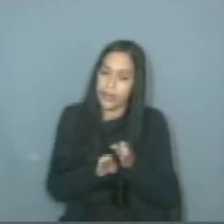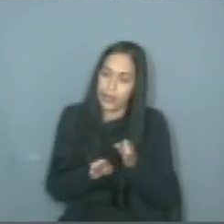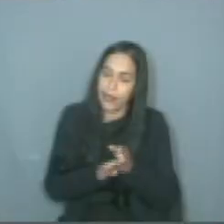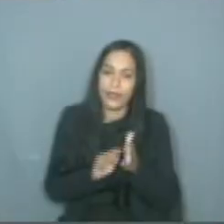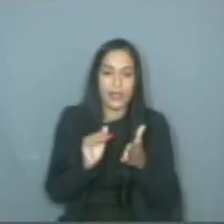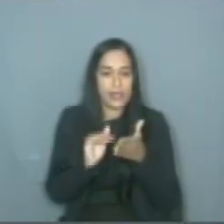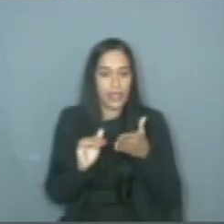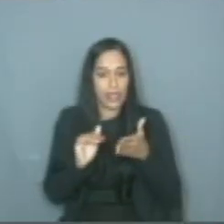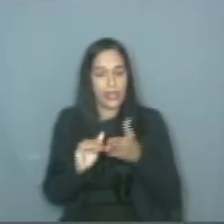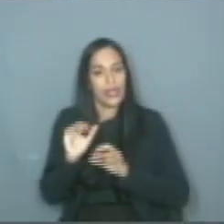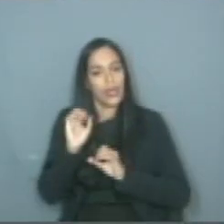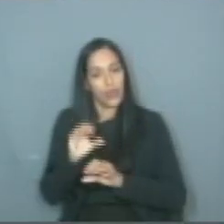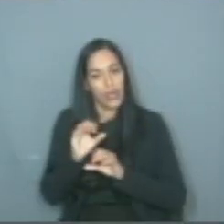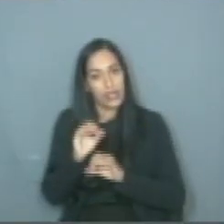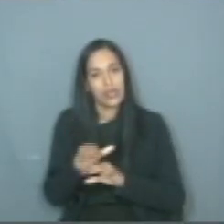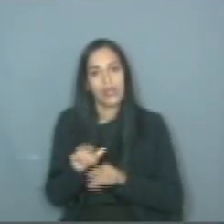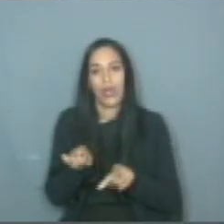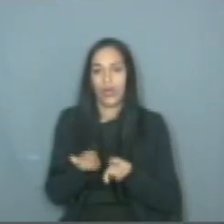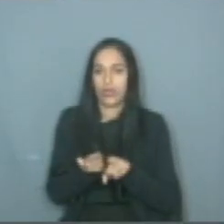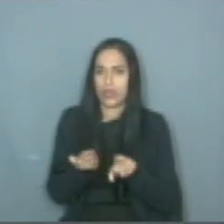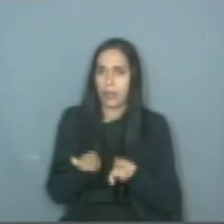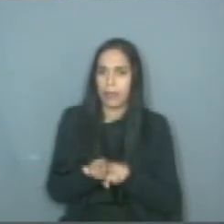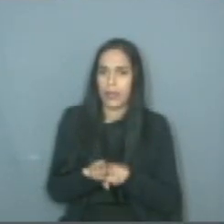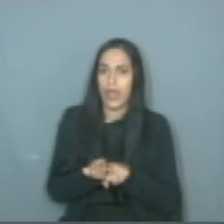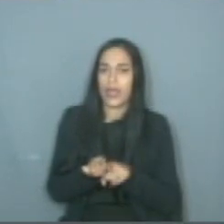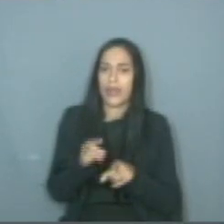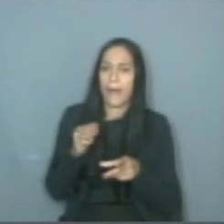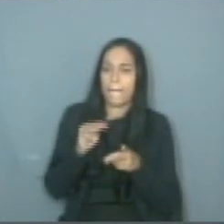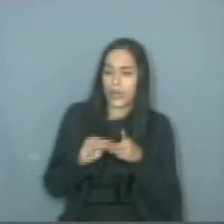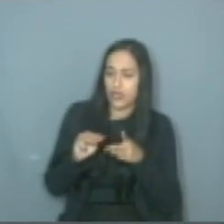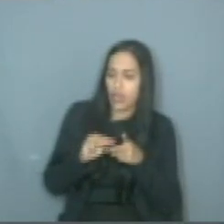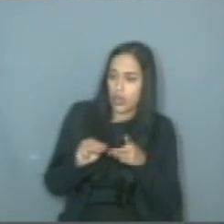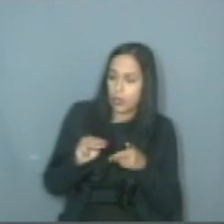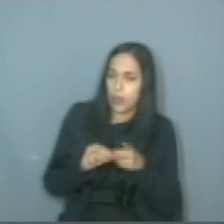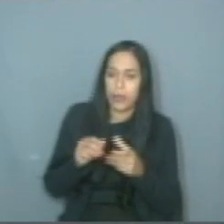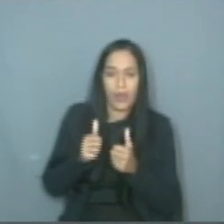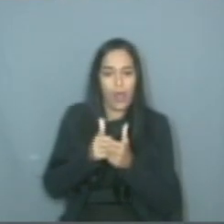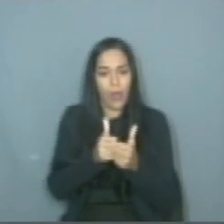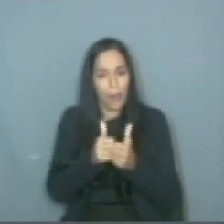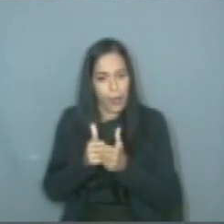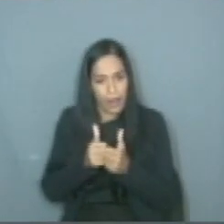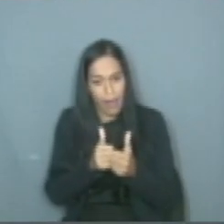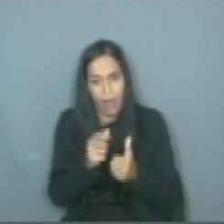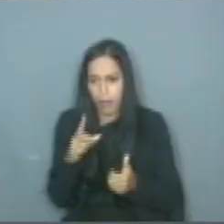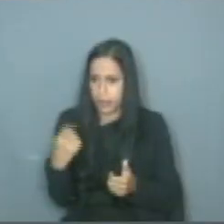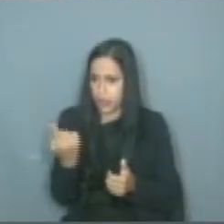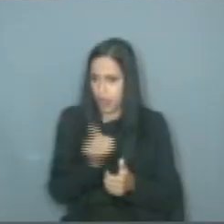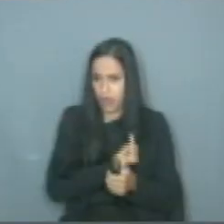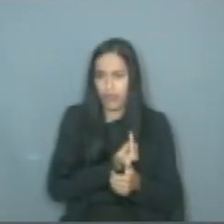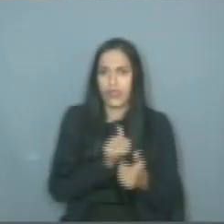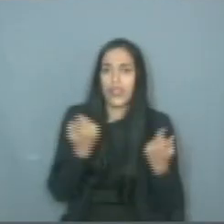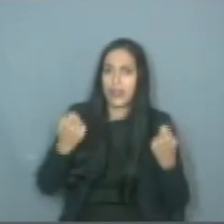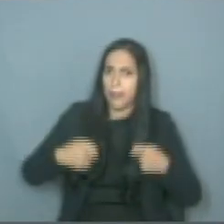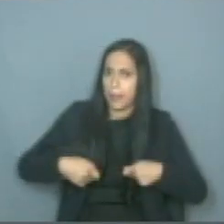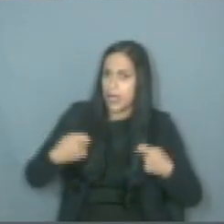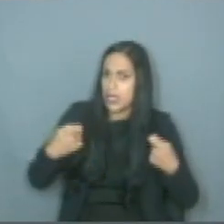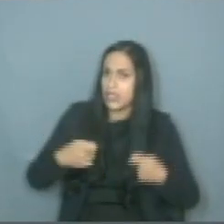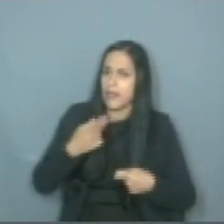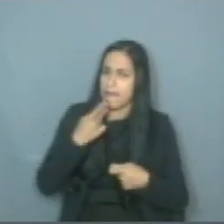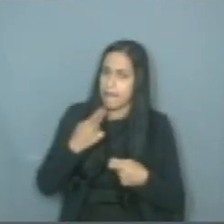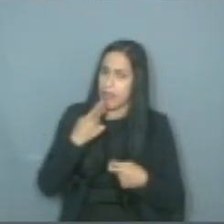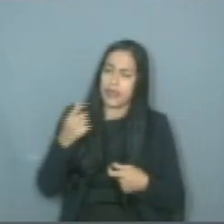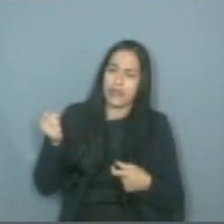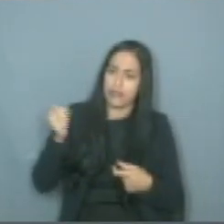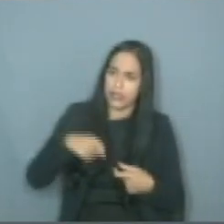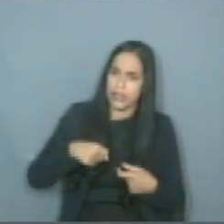Educação, encaminha também com cópia para o Ministério Público para acompanhar isso, porque a gente não vai botar pano quente, precisa. Então, vamos